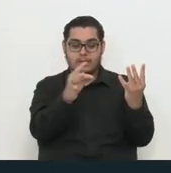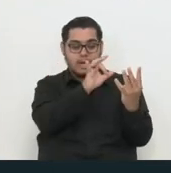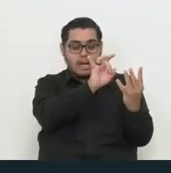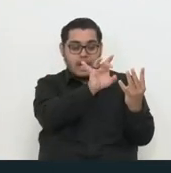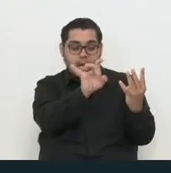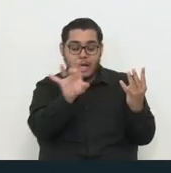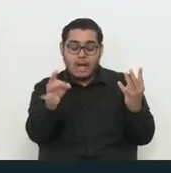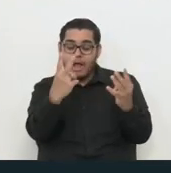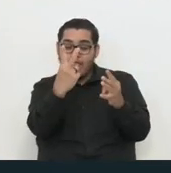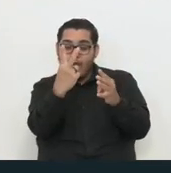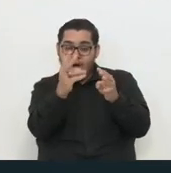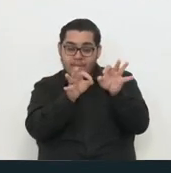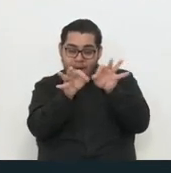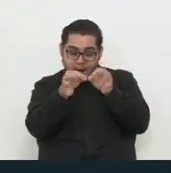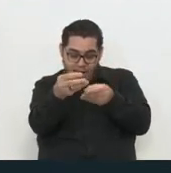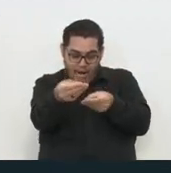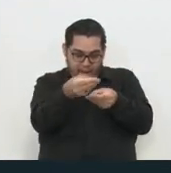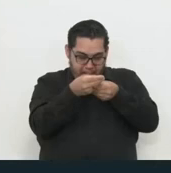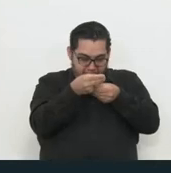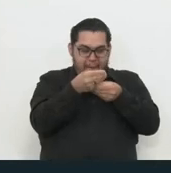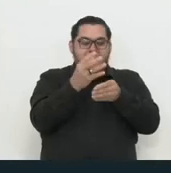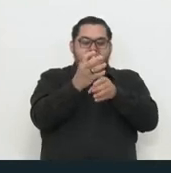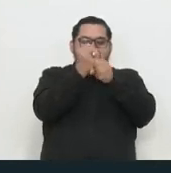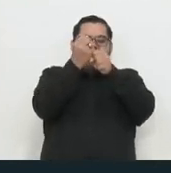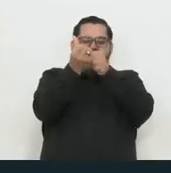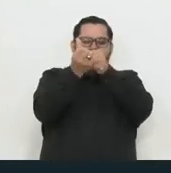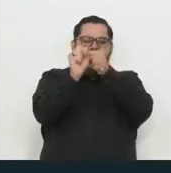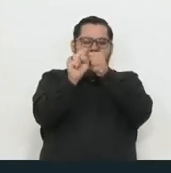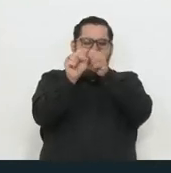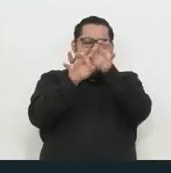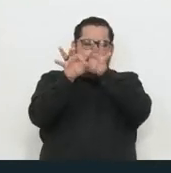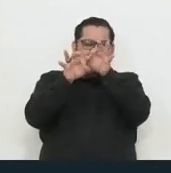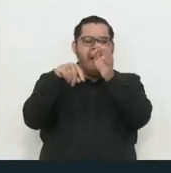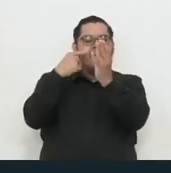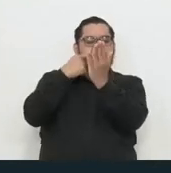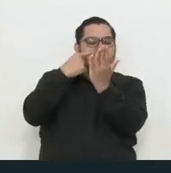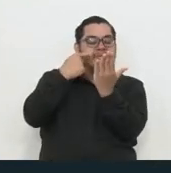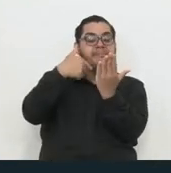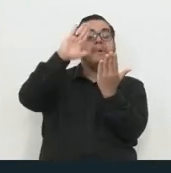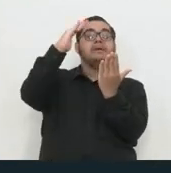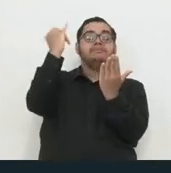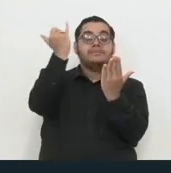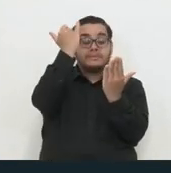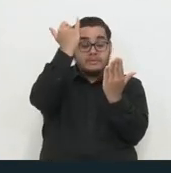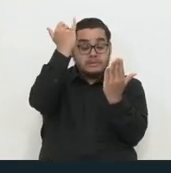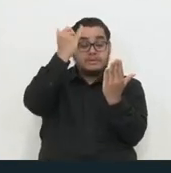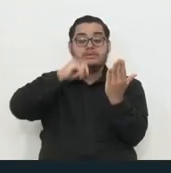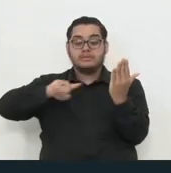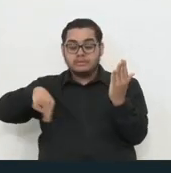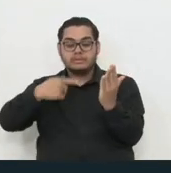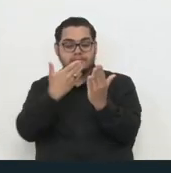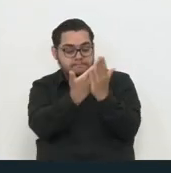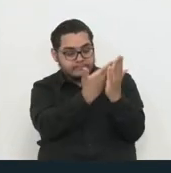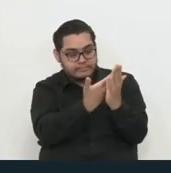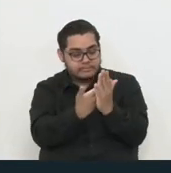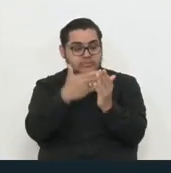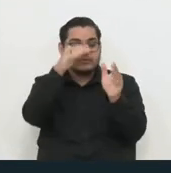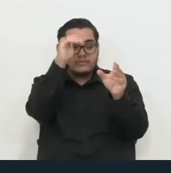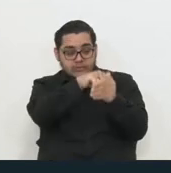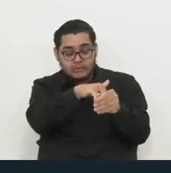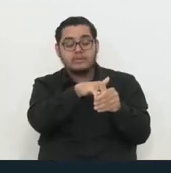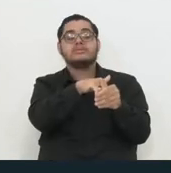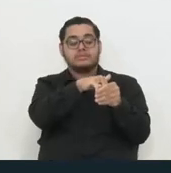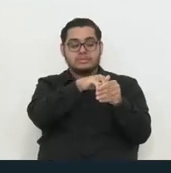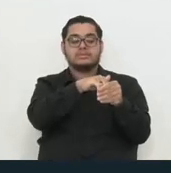gradativamente aqueles projetos de grande importância para que todos também possam ser reconhecido